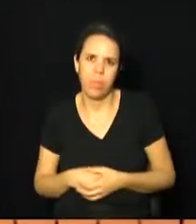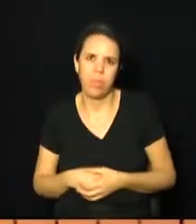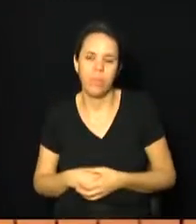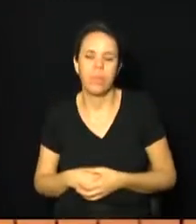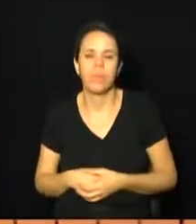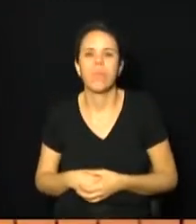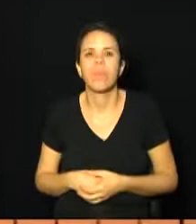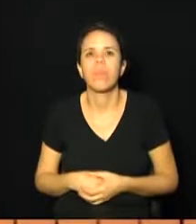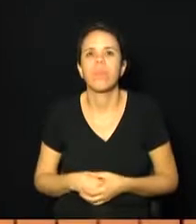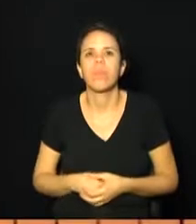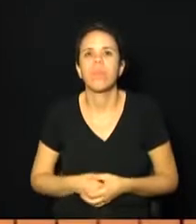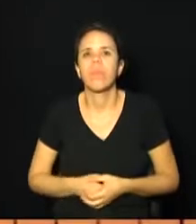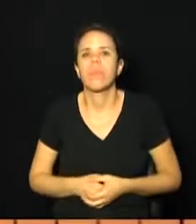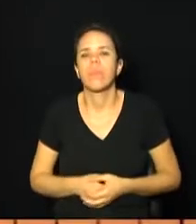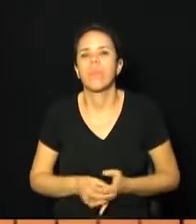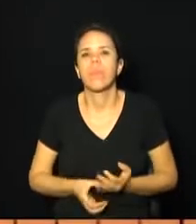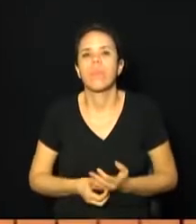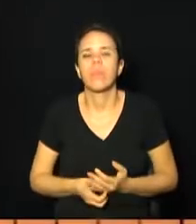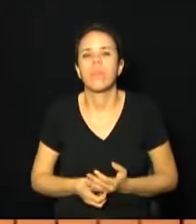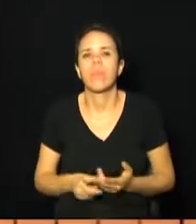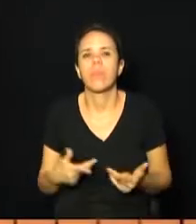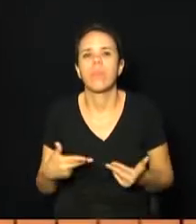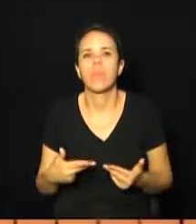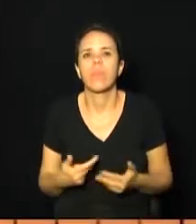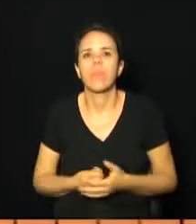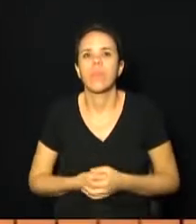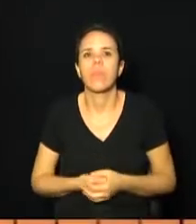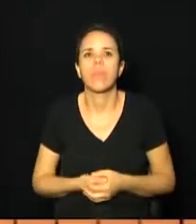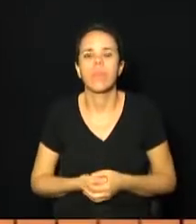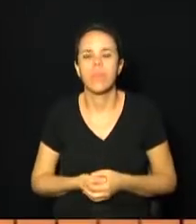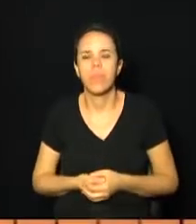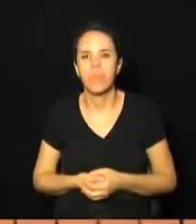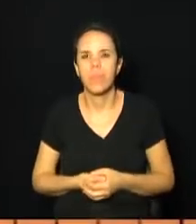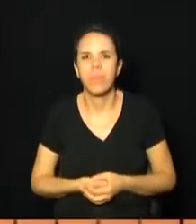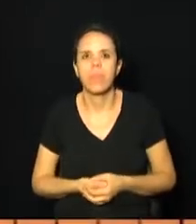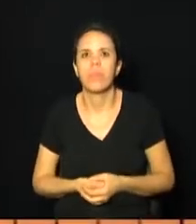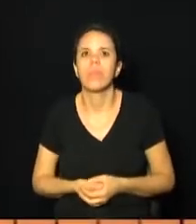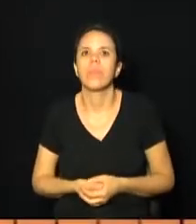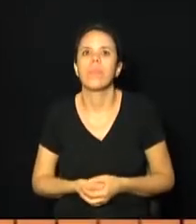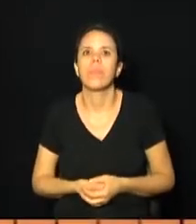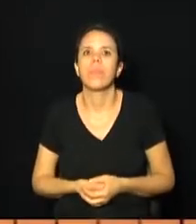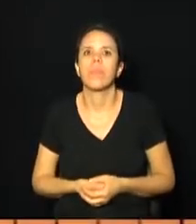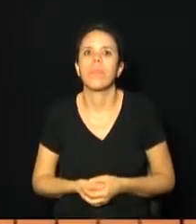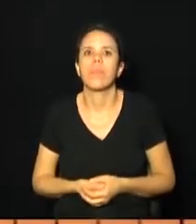entulhos. Outra coisa também que é